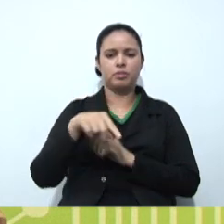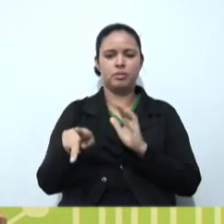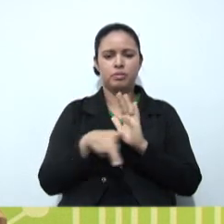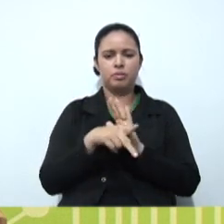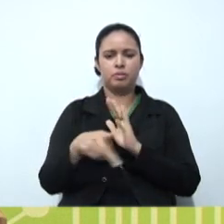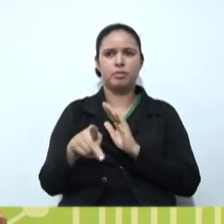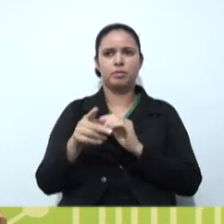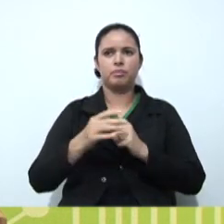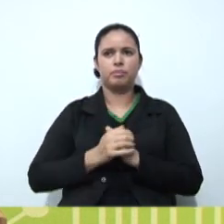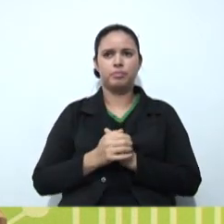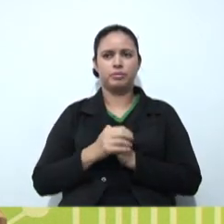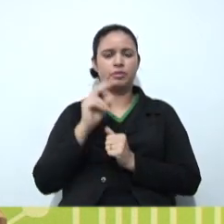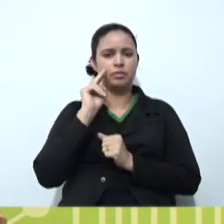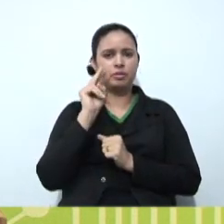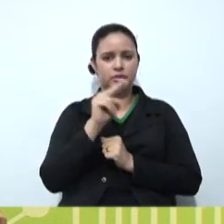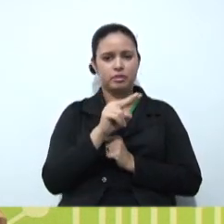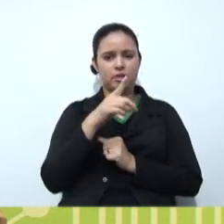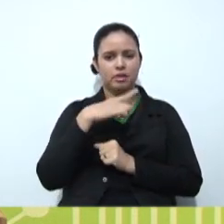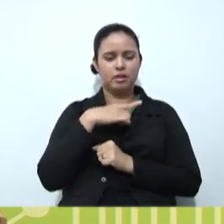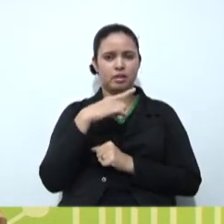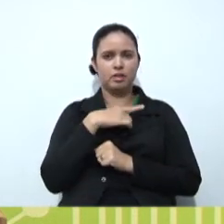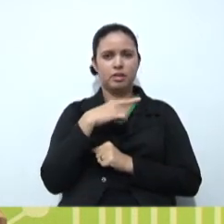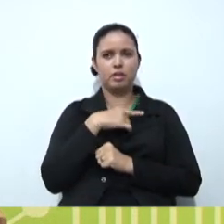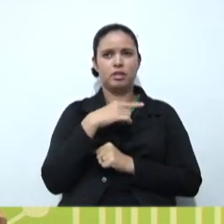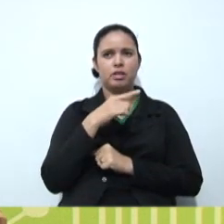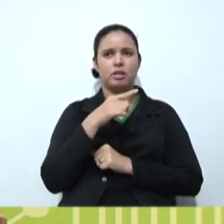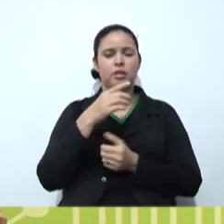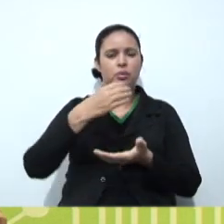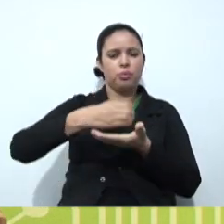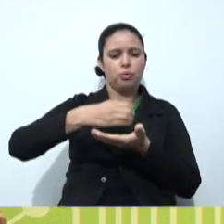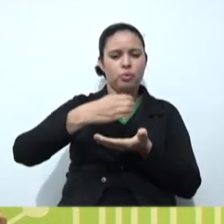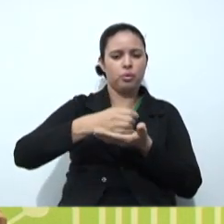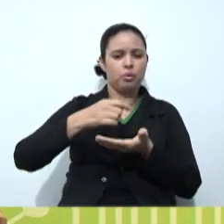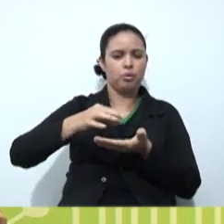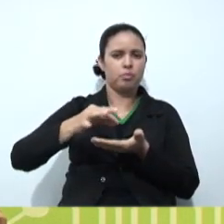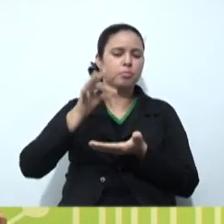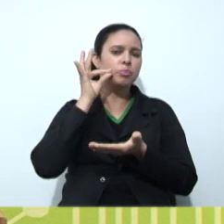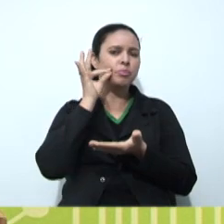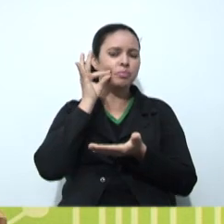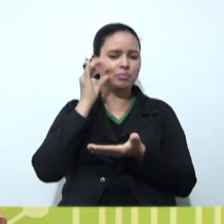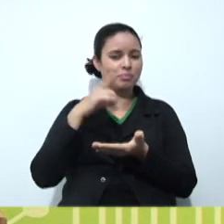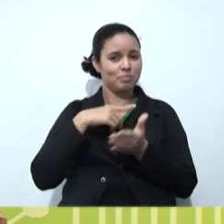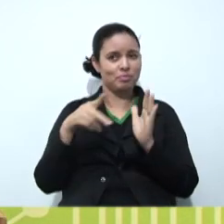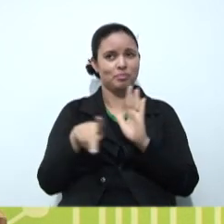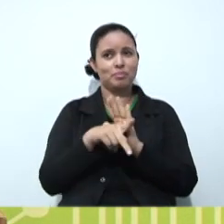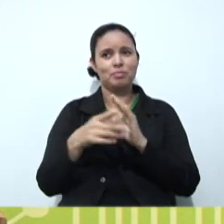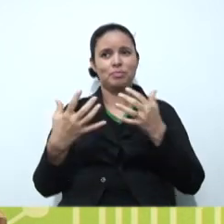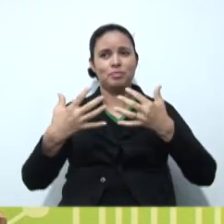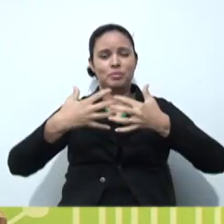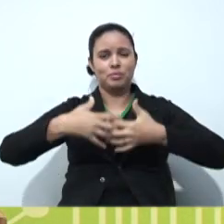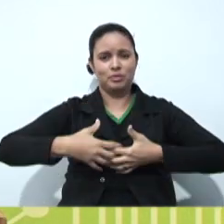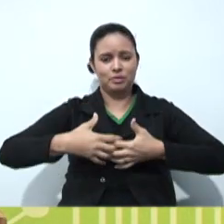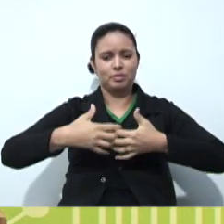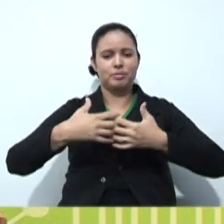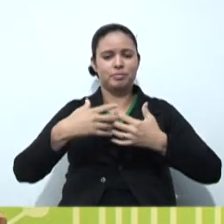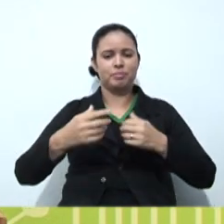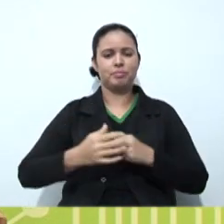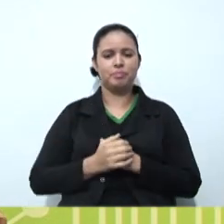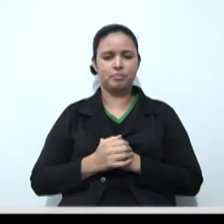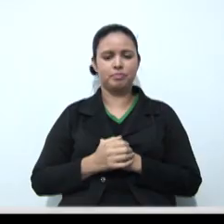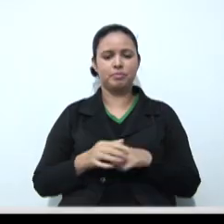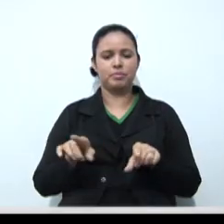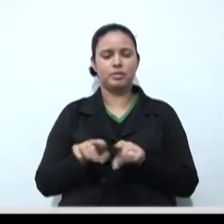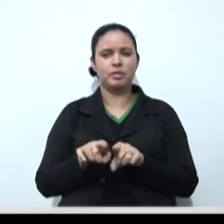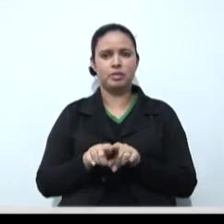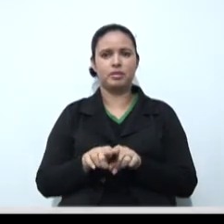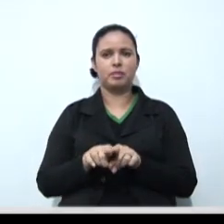ó. Olha aqui para mim, nós temos aqui o nosso copinho para não estar utilizando o copinho de plástico e depois descartá-lo no lixo, tá ok? O que mais? Mais